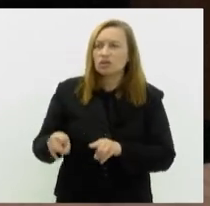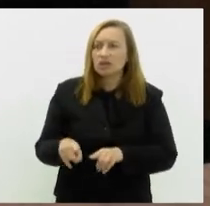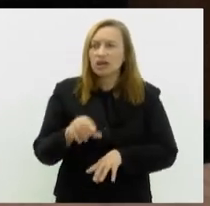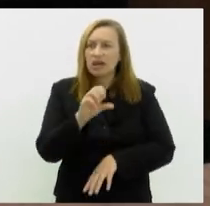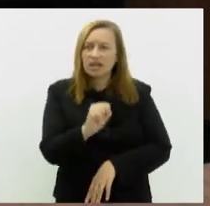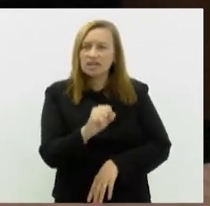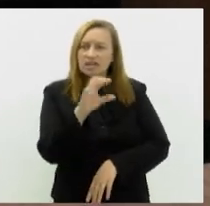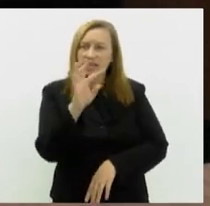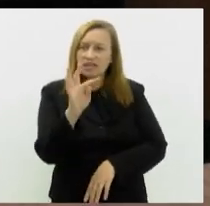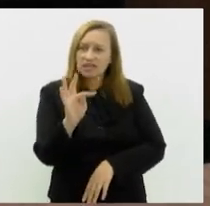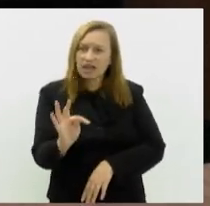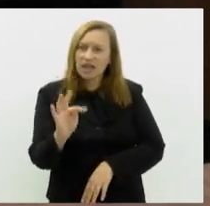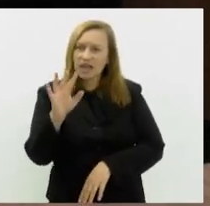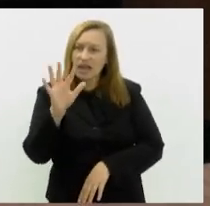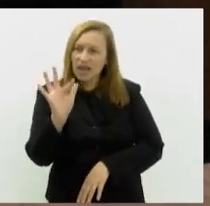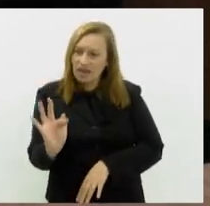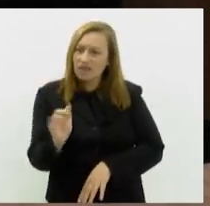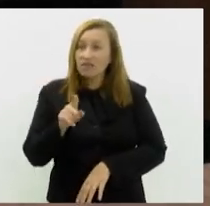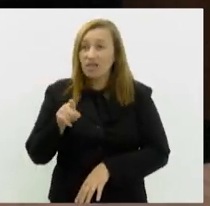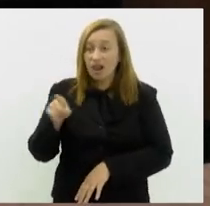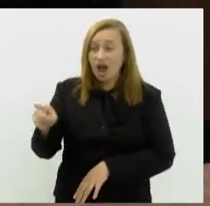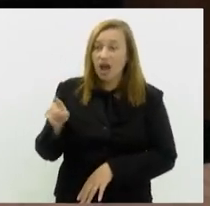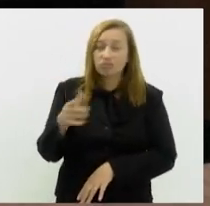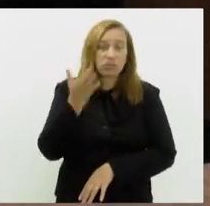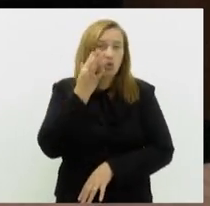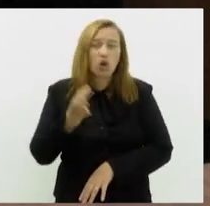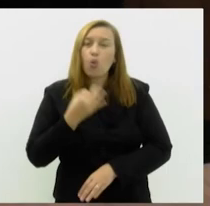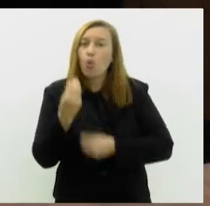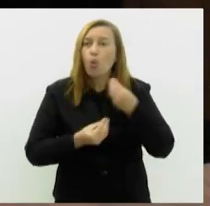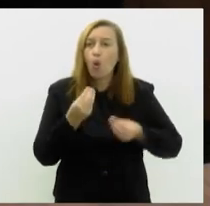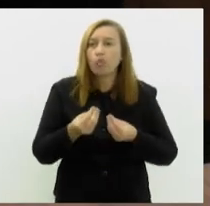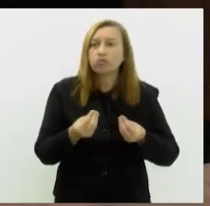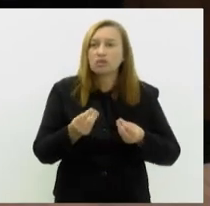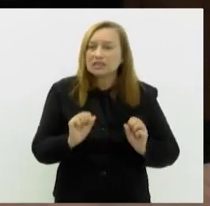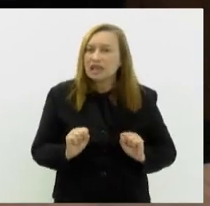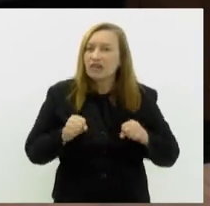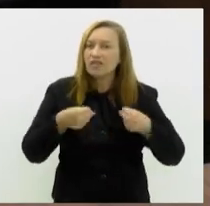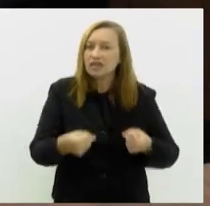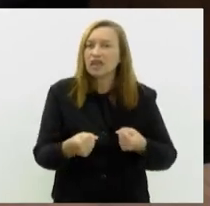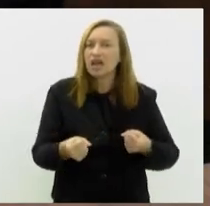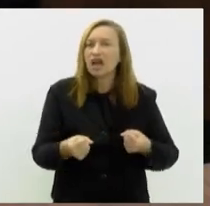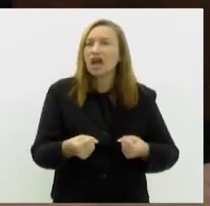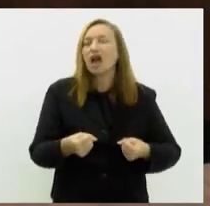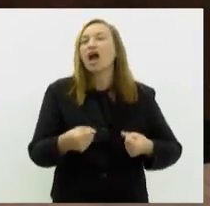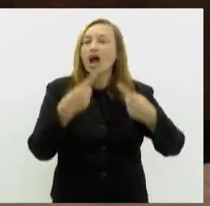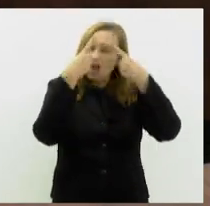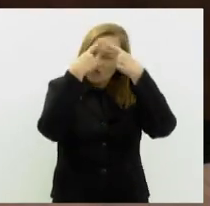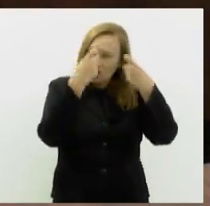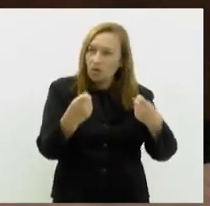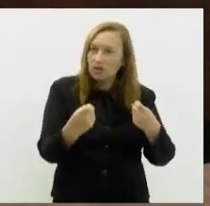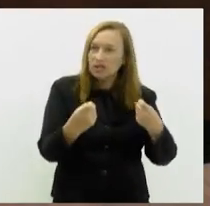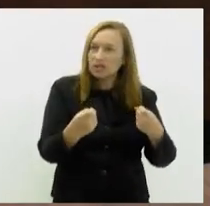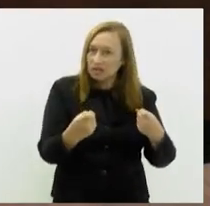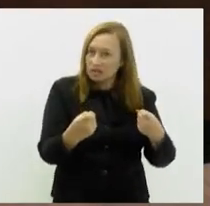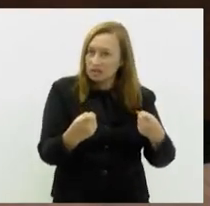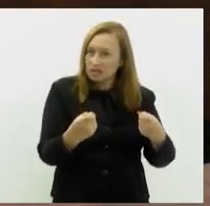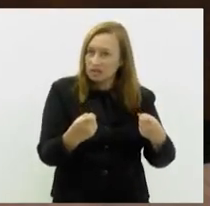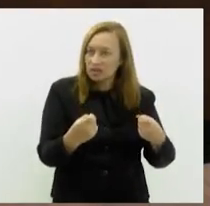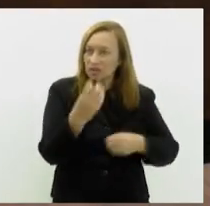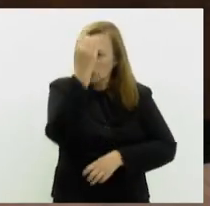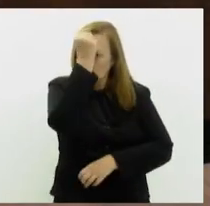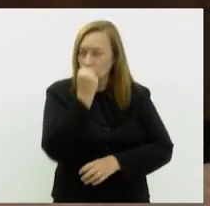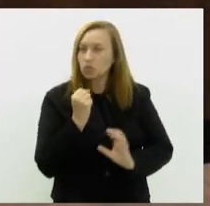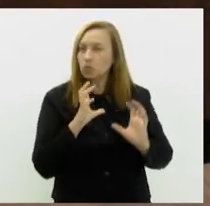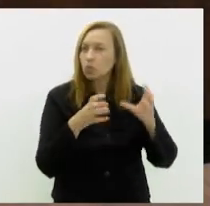não vejo como se possa defender a violência que foi aquele atentado que o Hamas